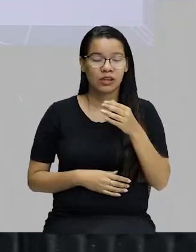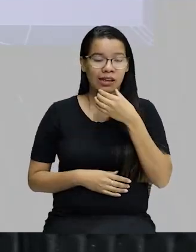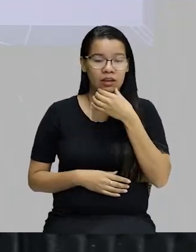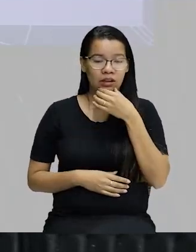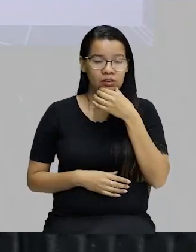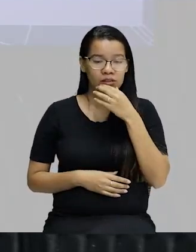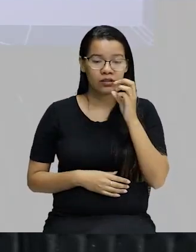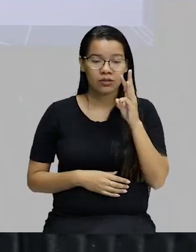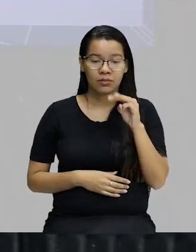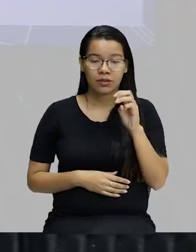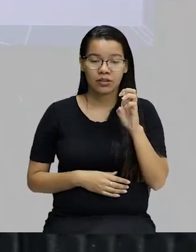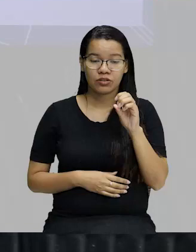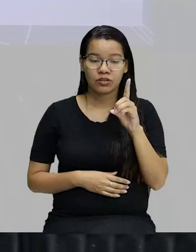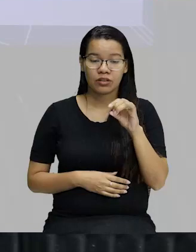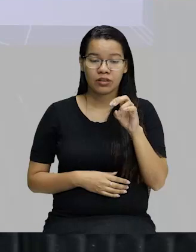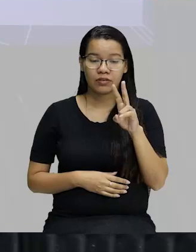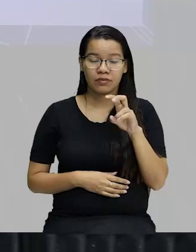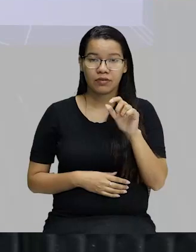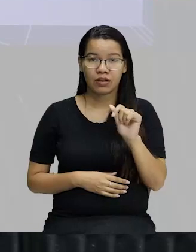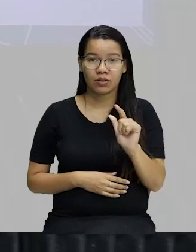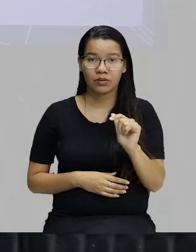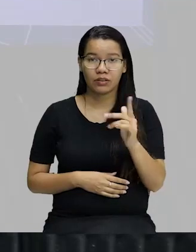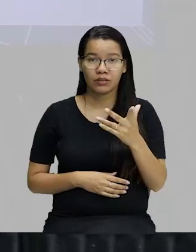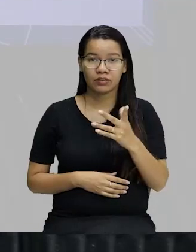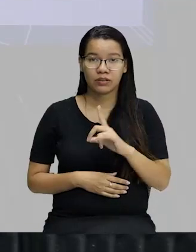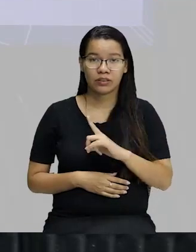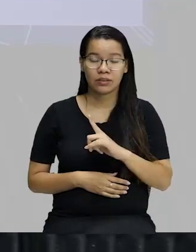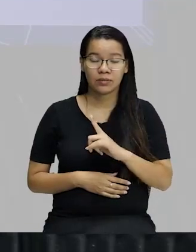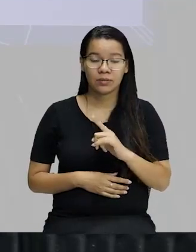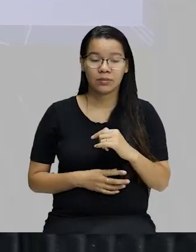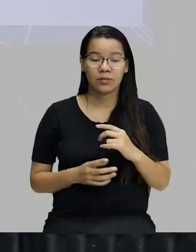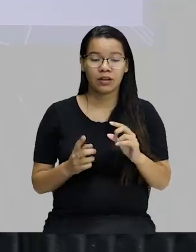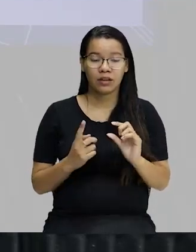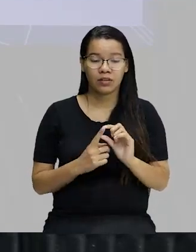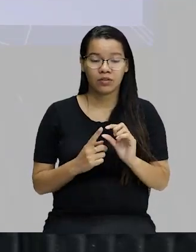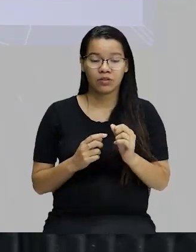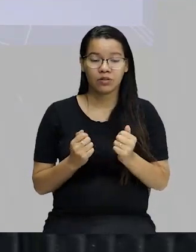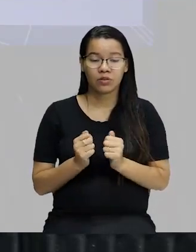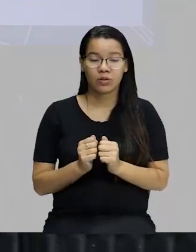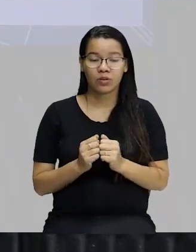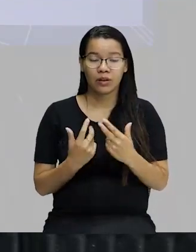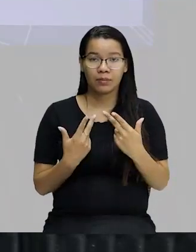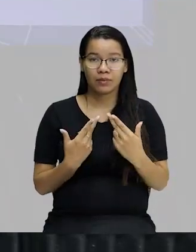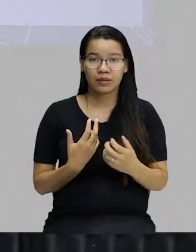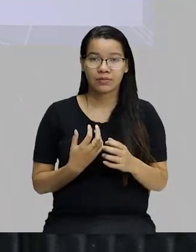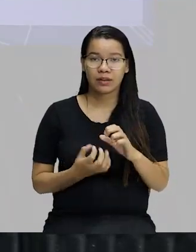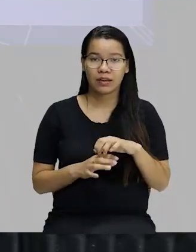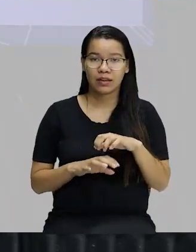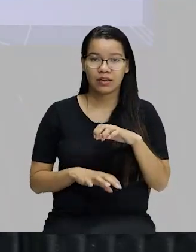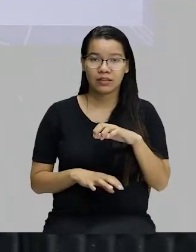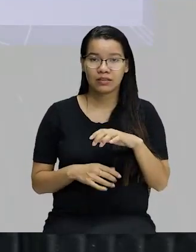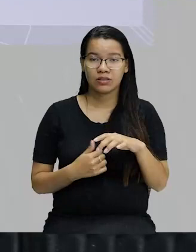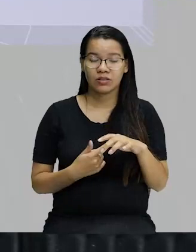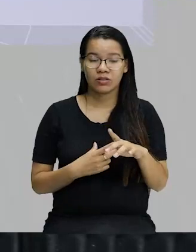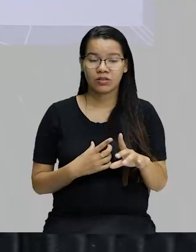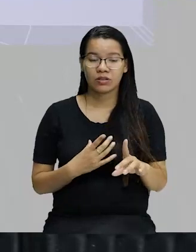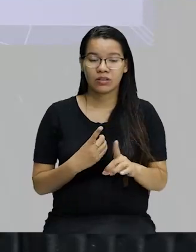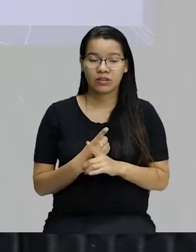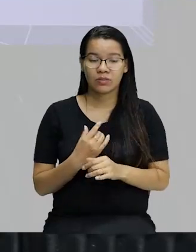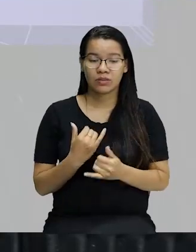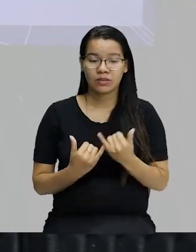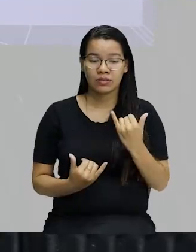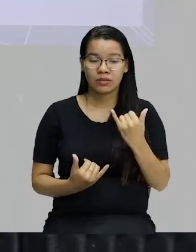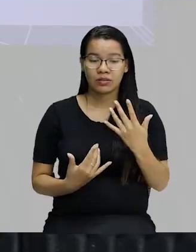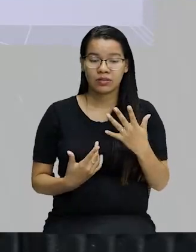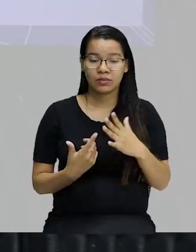Então, existem algumas palavras que têm a mesma raiz. E, nesse sentido, nós vamos encontrar justamente essa semelhança. Aqui eu